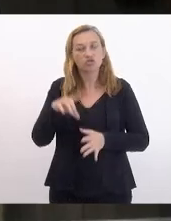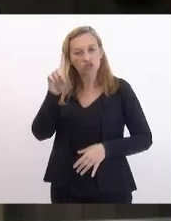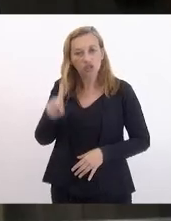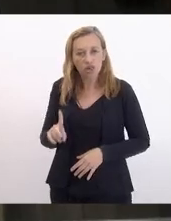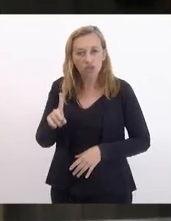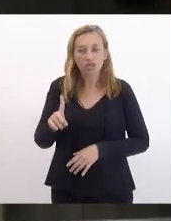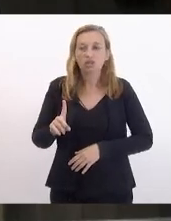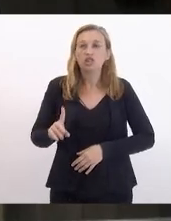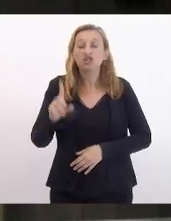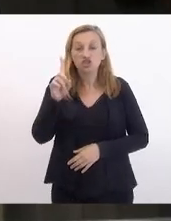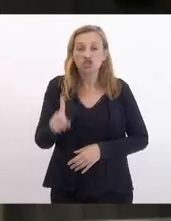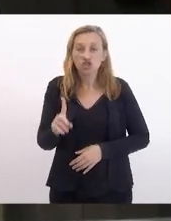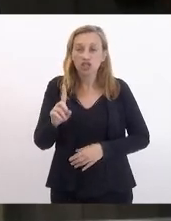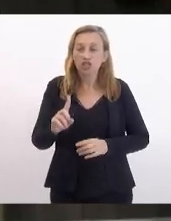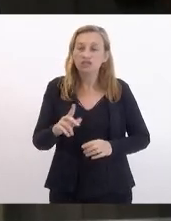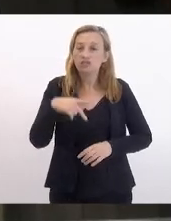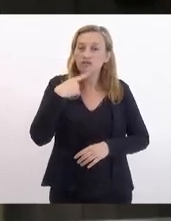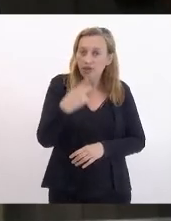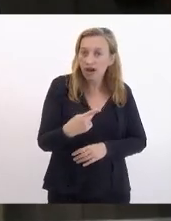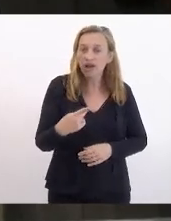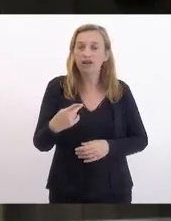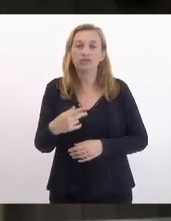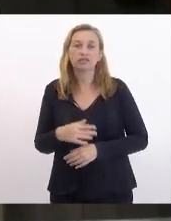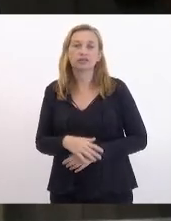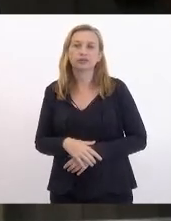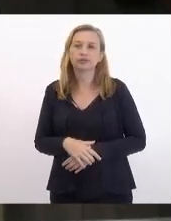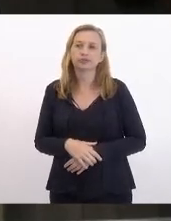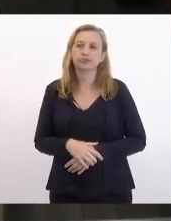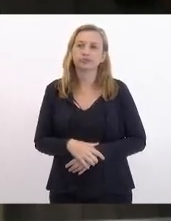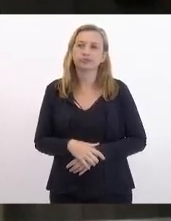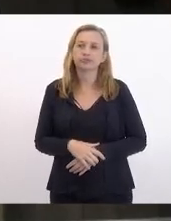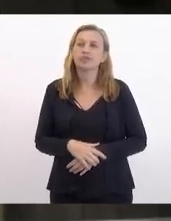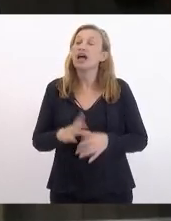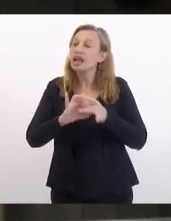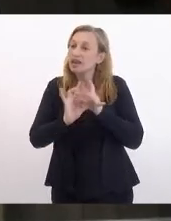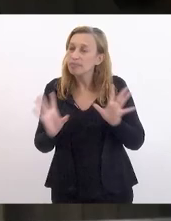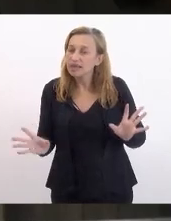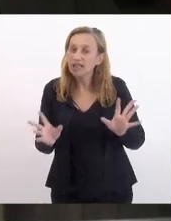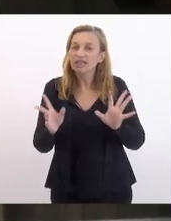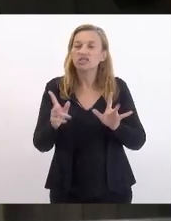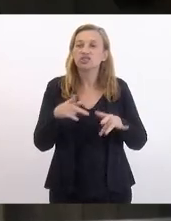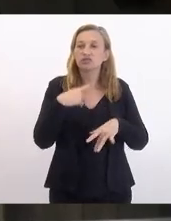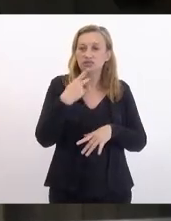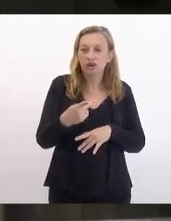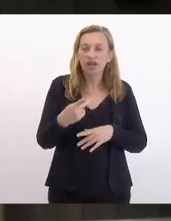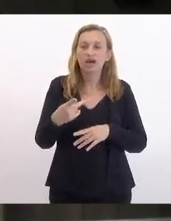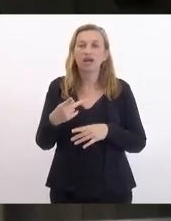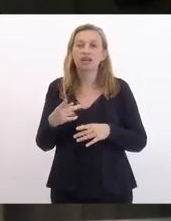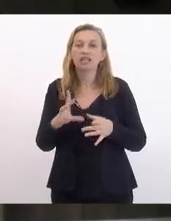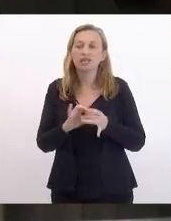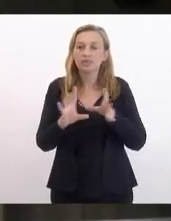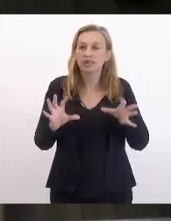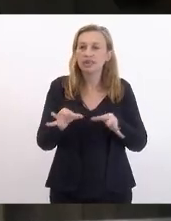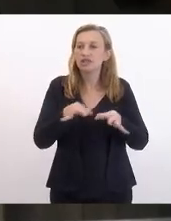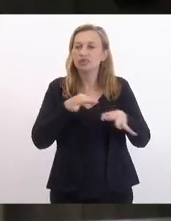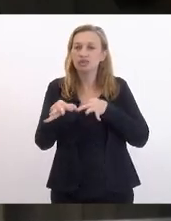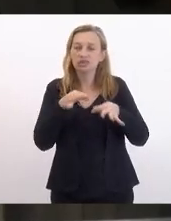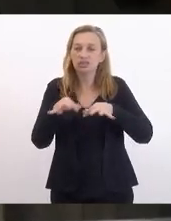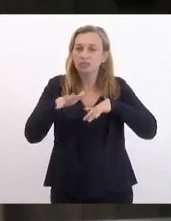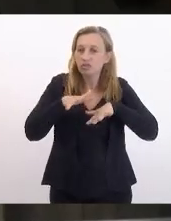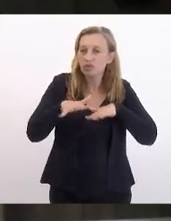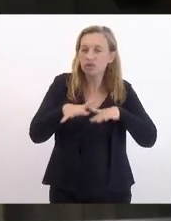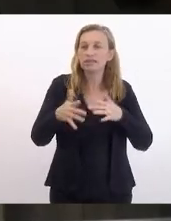amplo direito de defesa a presunção de Inocência a liberdade de expressão liberdade de organização liberdade de